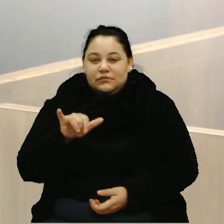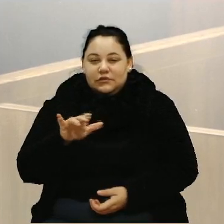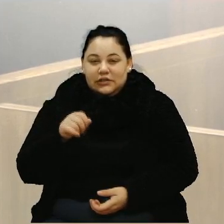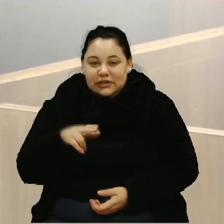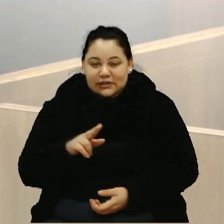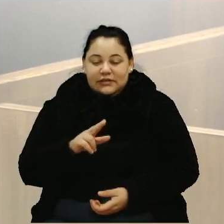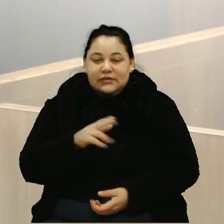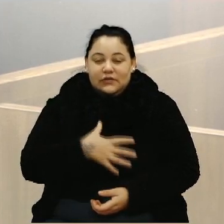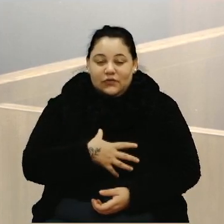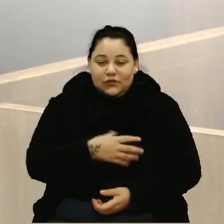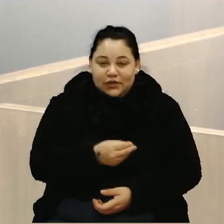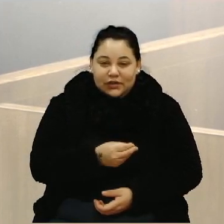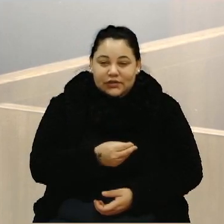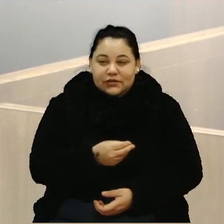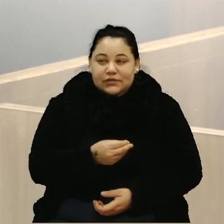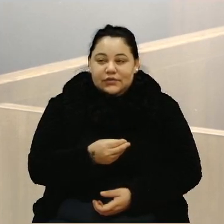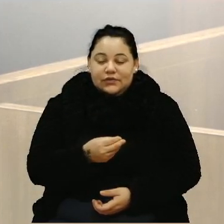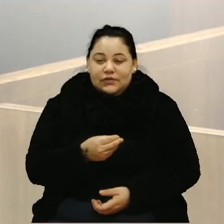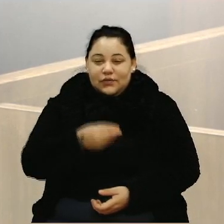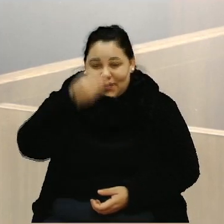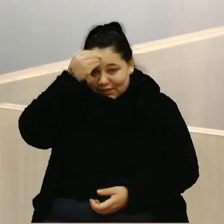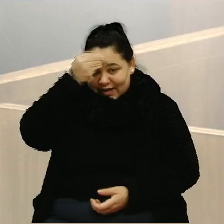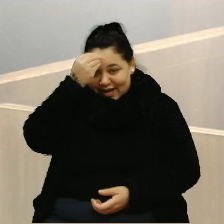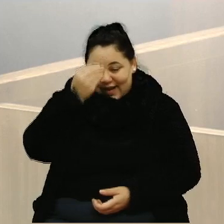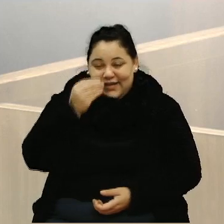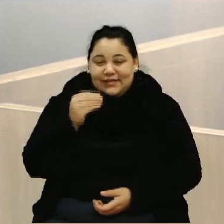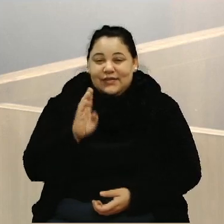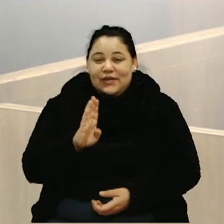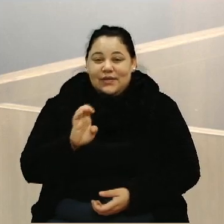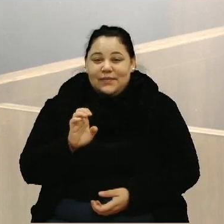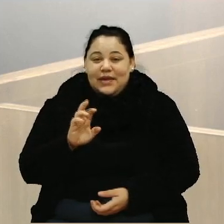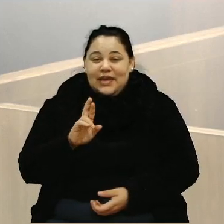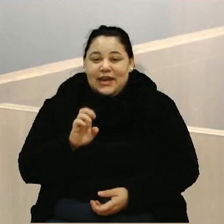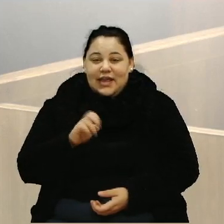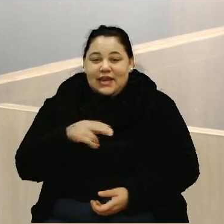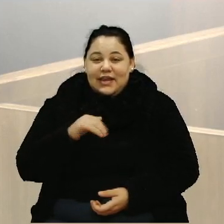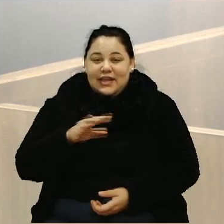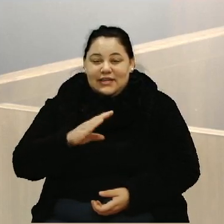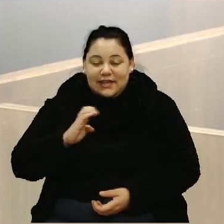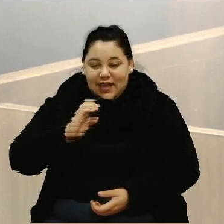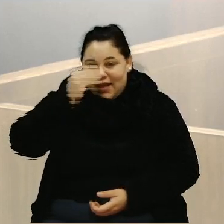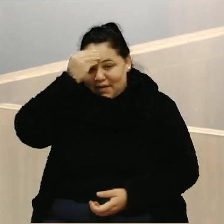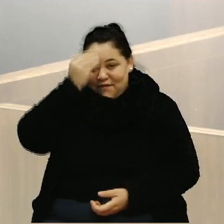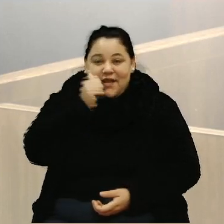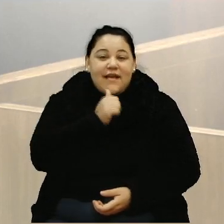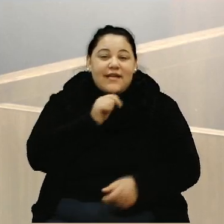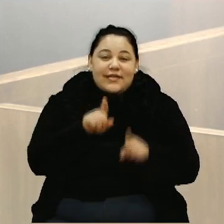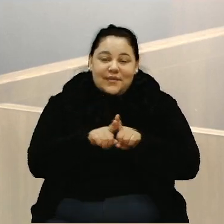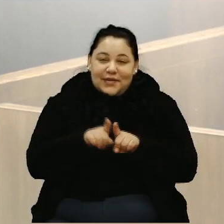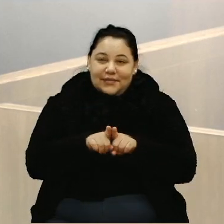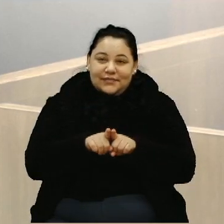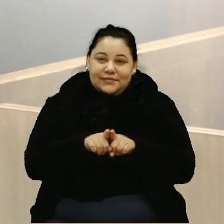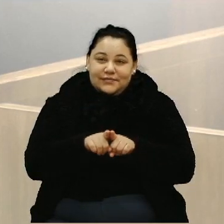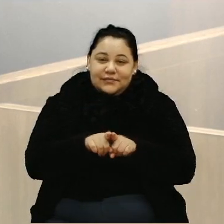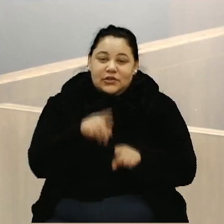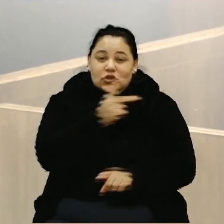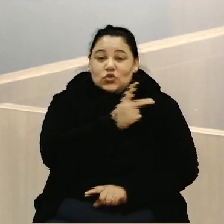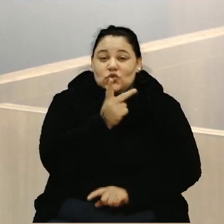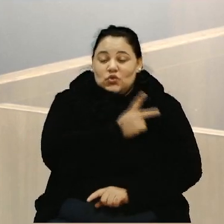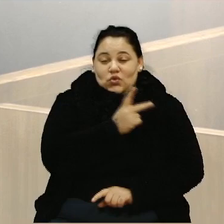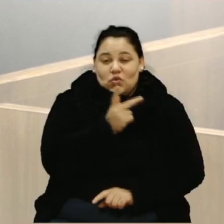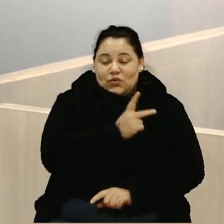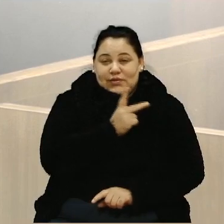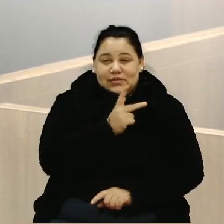Ayrton, o afilhado, a Berenice, a afilhada, e os proprietários, Valceu